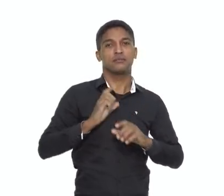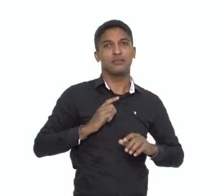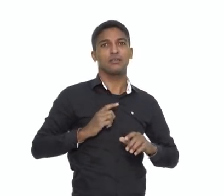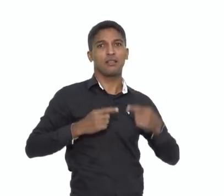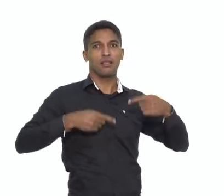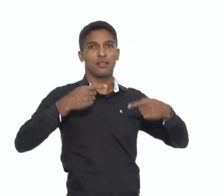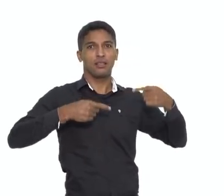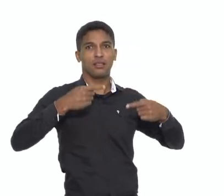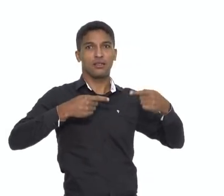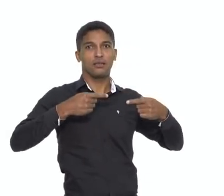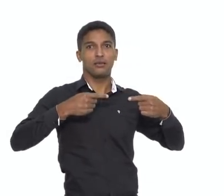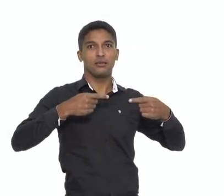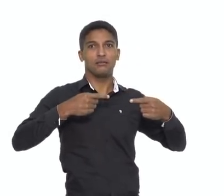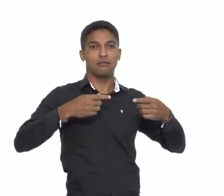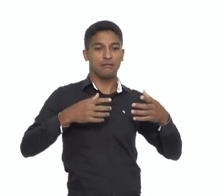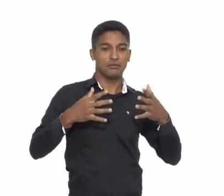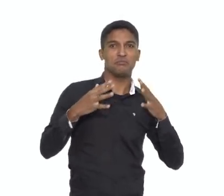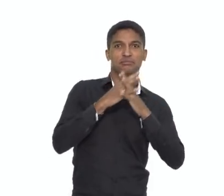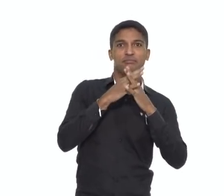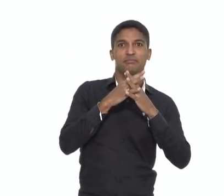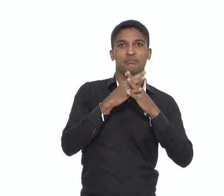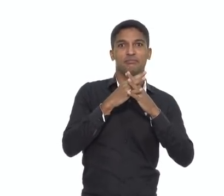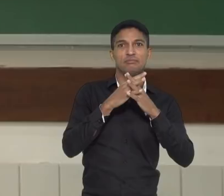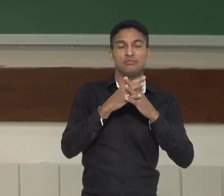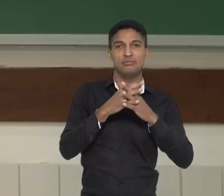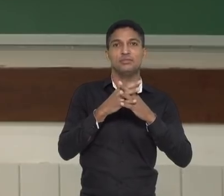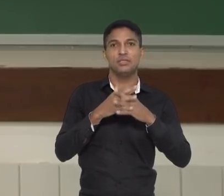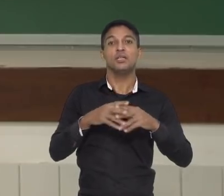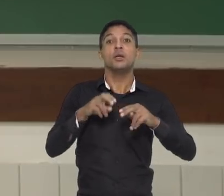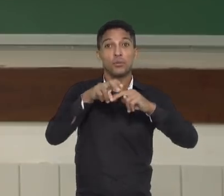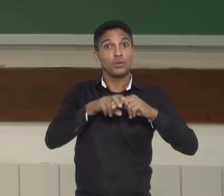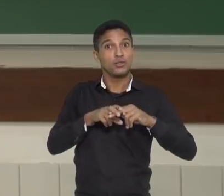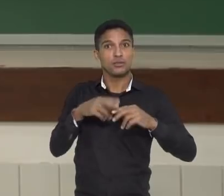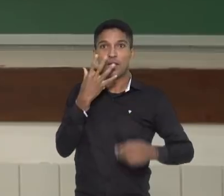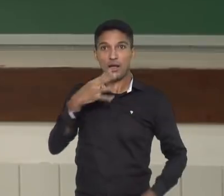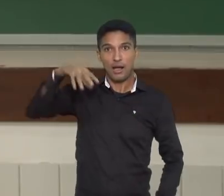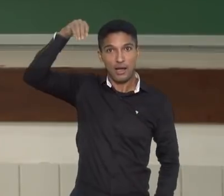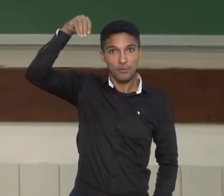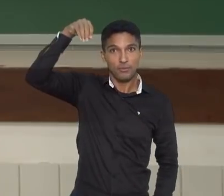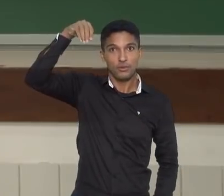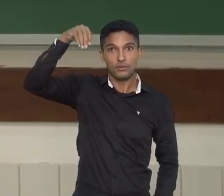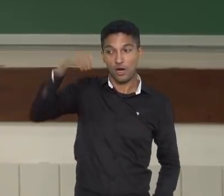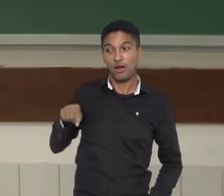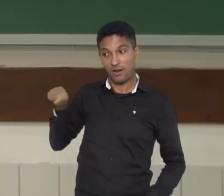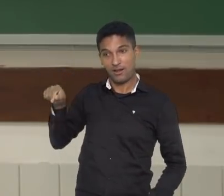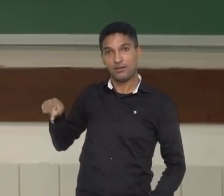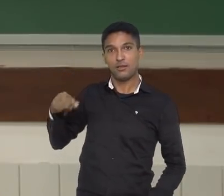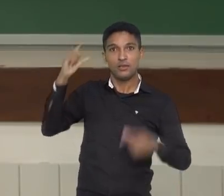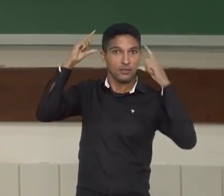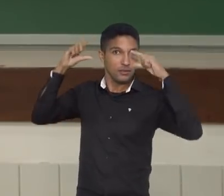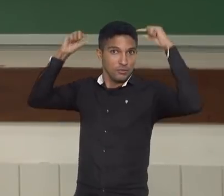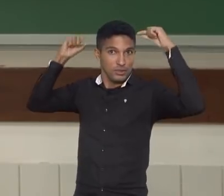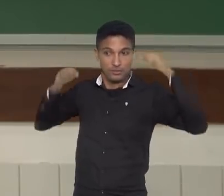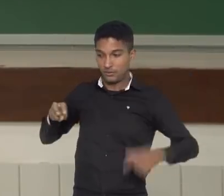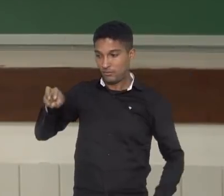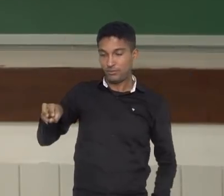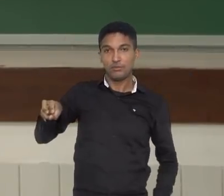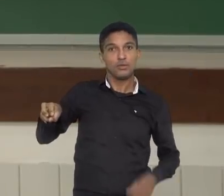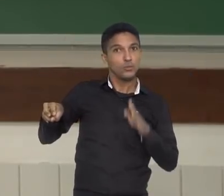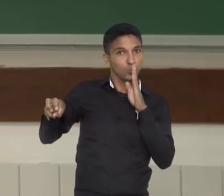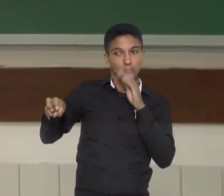conflito e desentendimento. Então é por isso que a raposa pede lá que o príncipe fique quietinho, sentado e ela